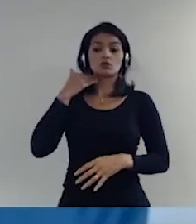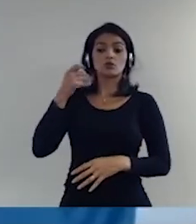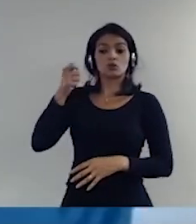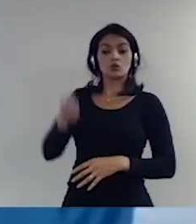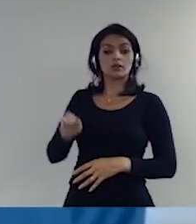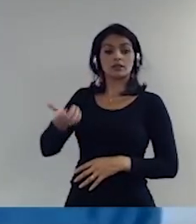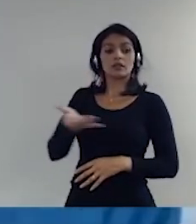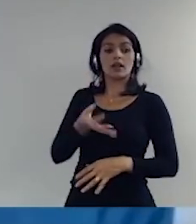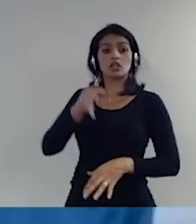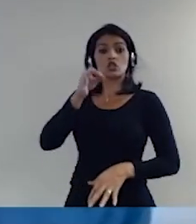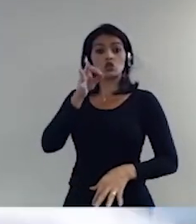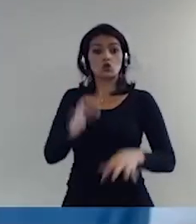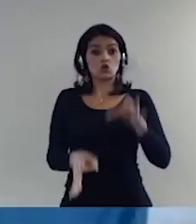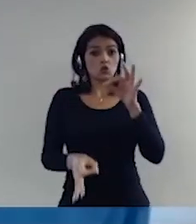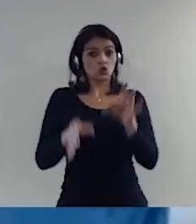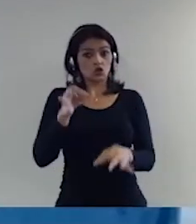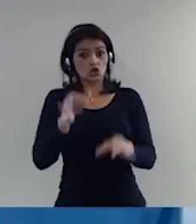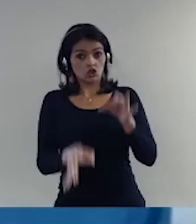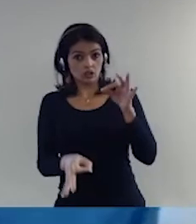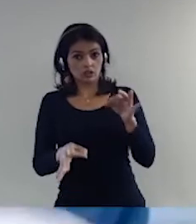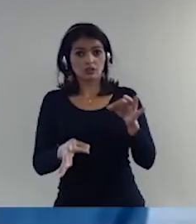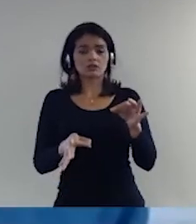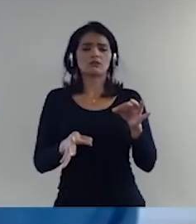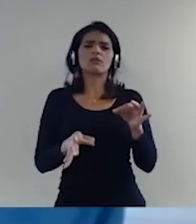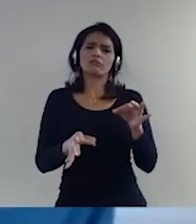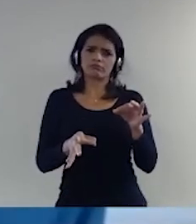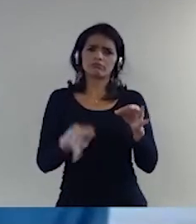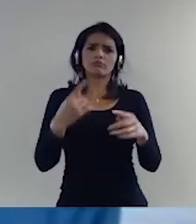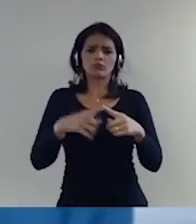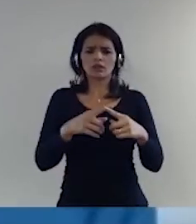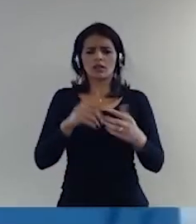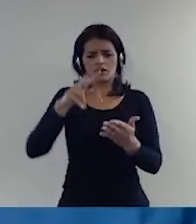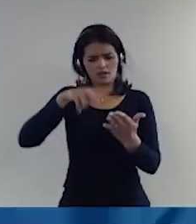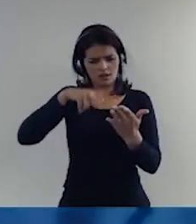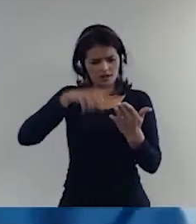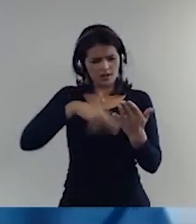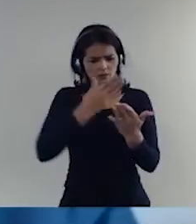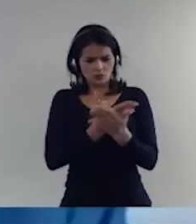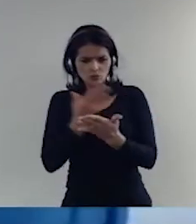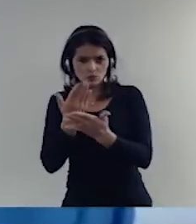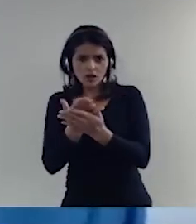fazer justiça, no caso concreto, a partir do que lhe foi dado